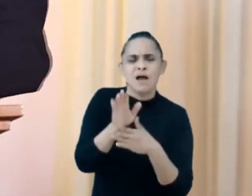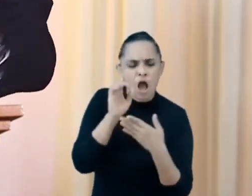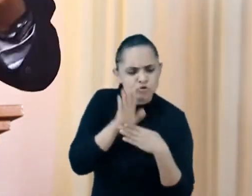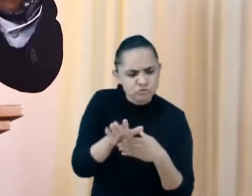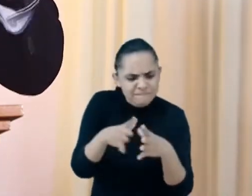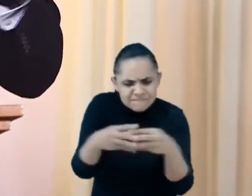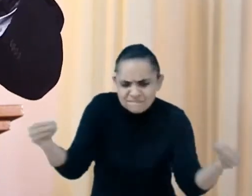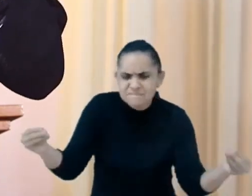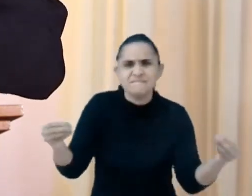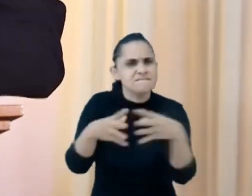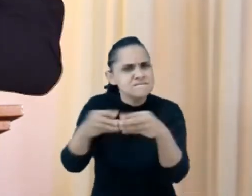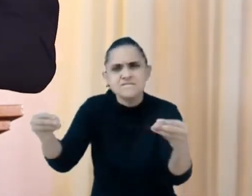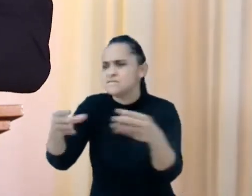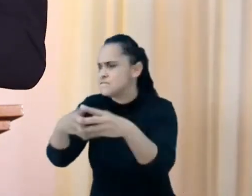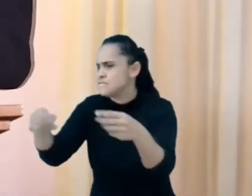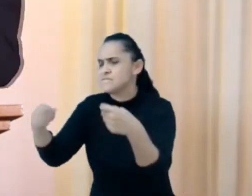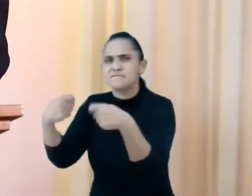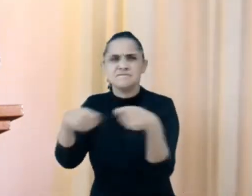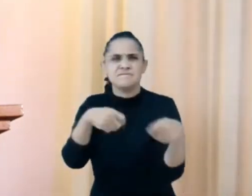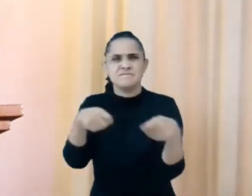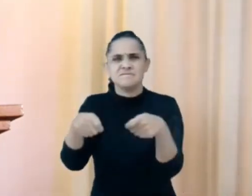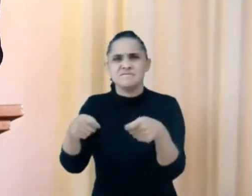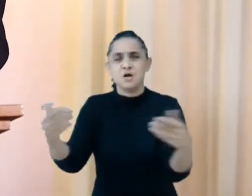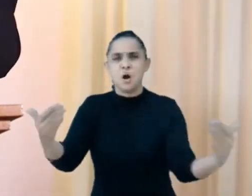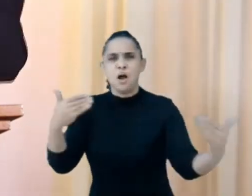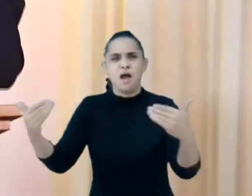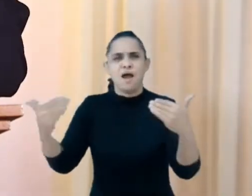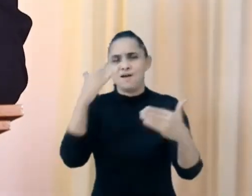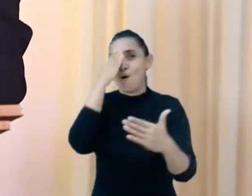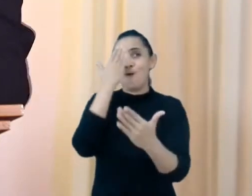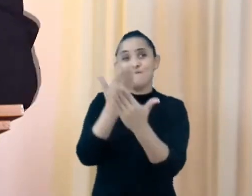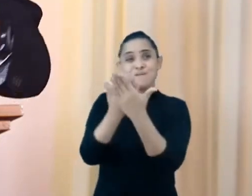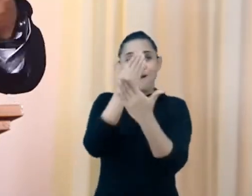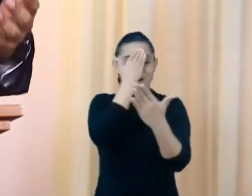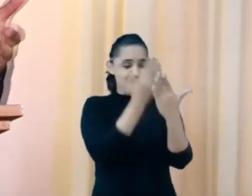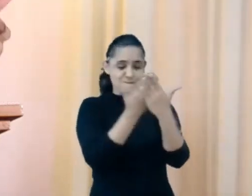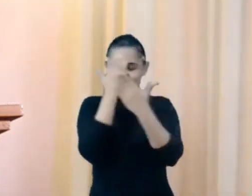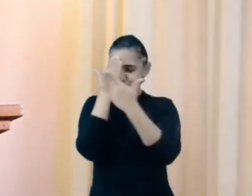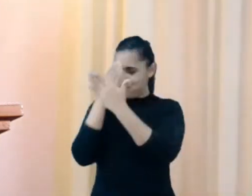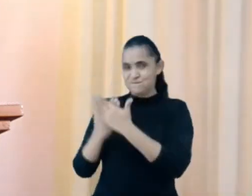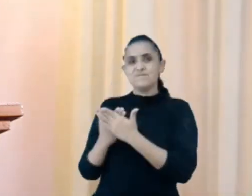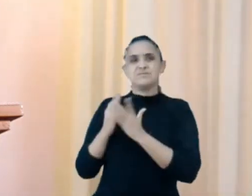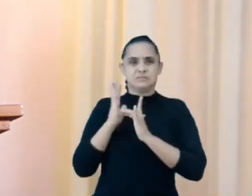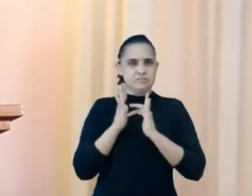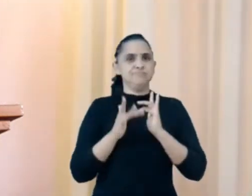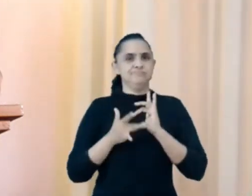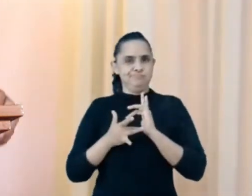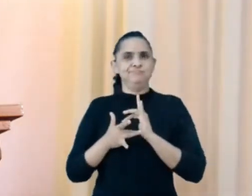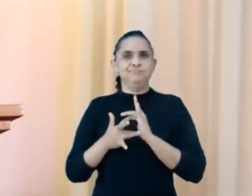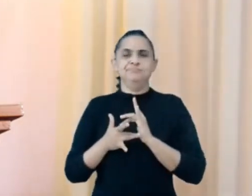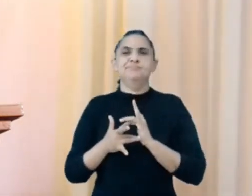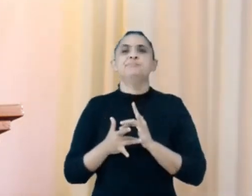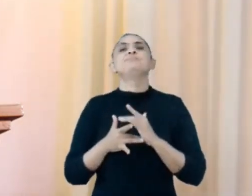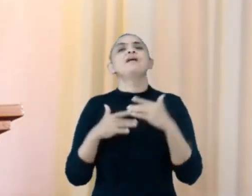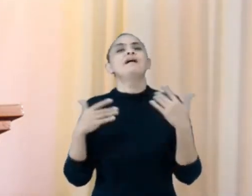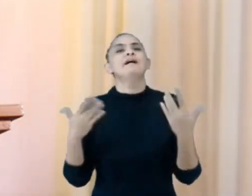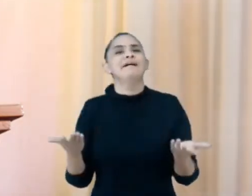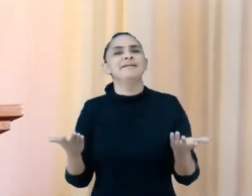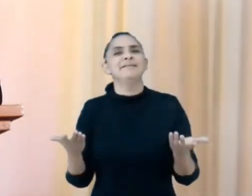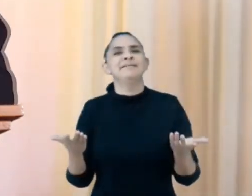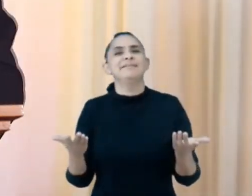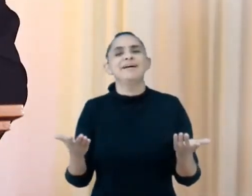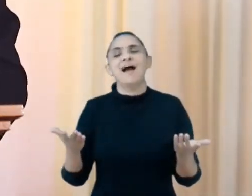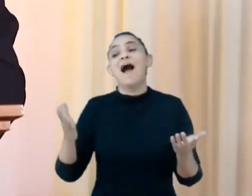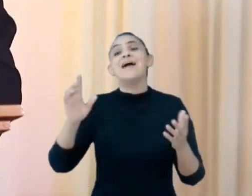necessidades e granjeava-lhes a confiança. Então, depois disso ele dizia: